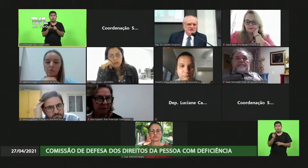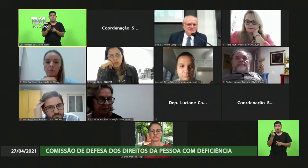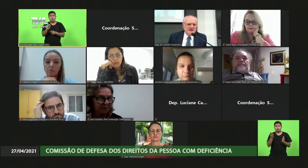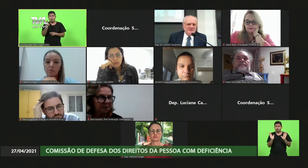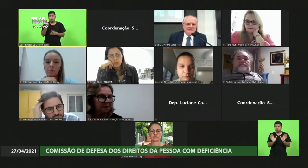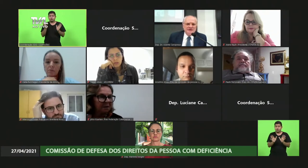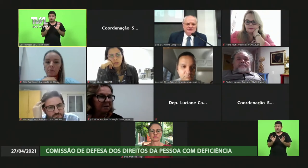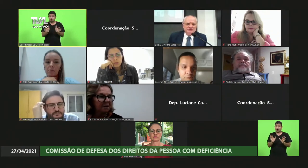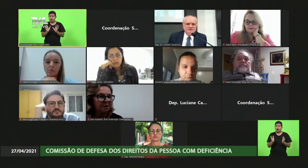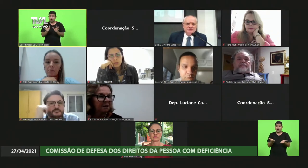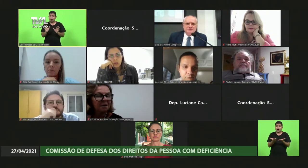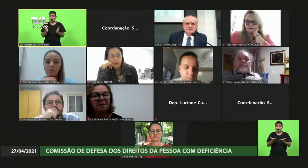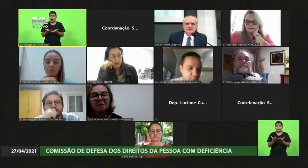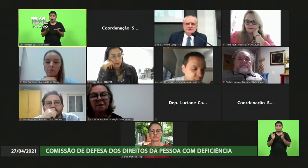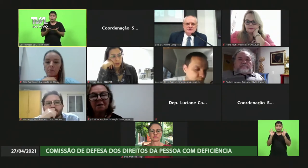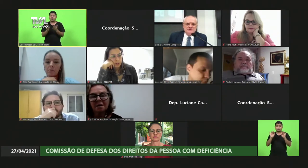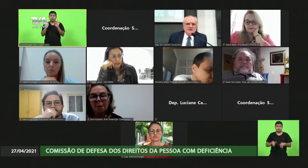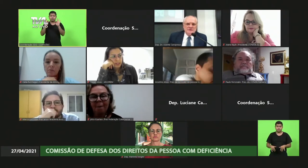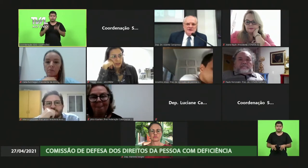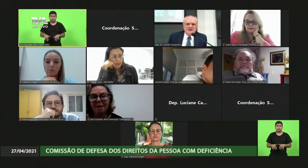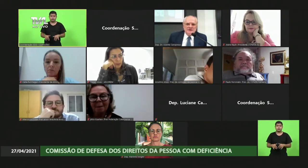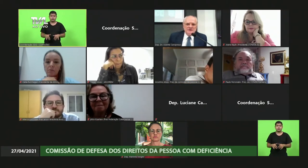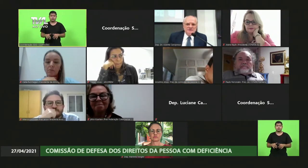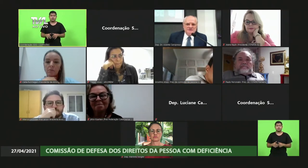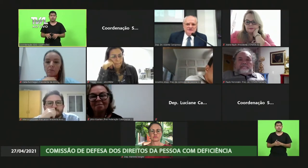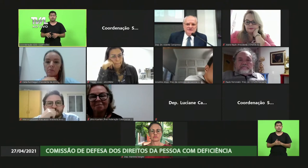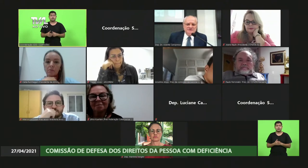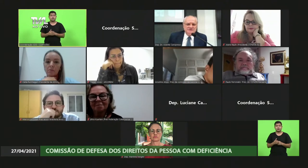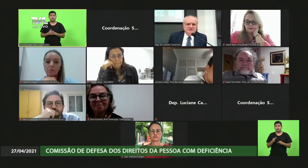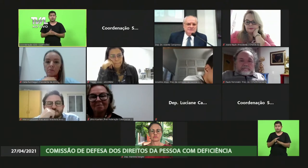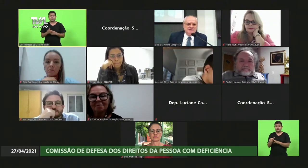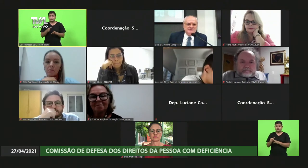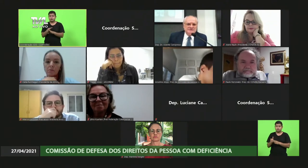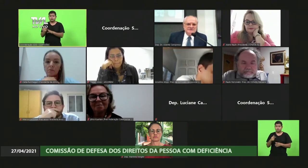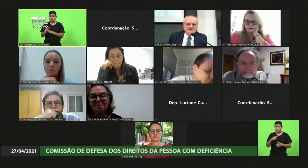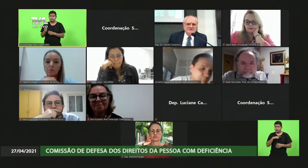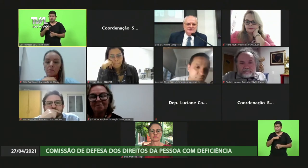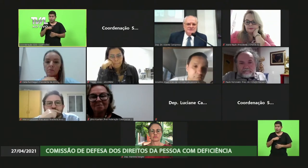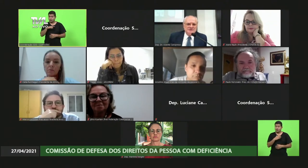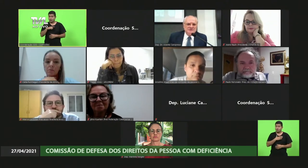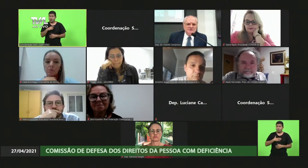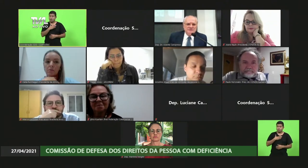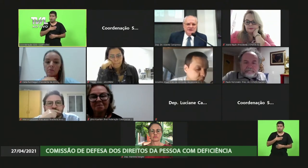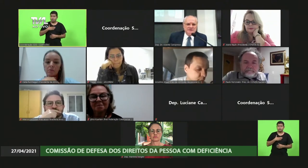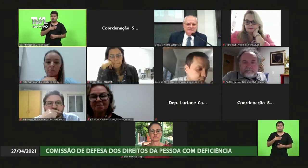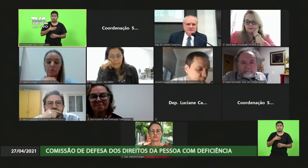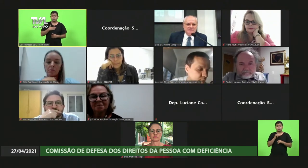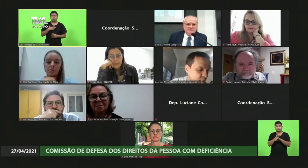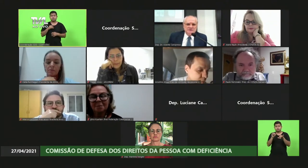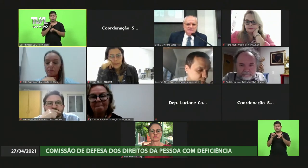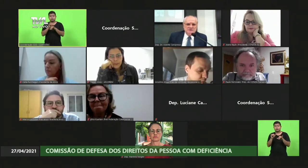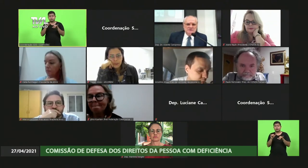e encaminhamentos. Tem alguém que gostaria de se manifestar sobre alguma...